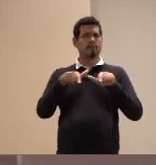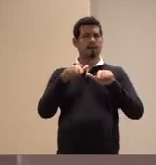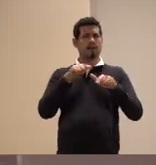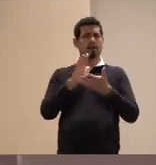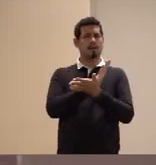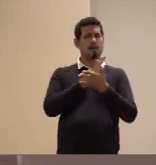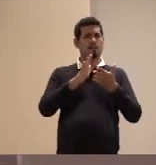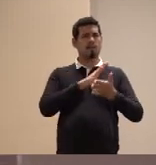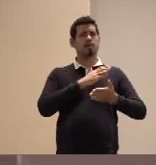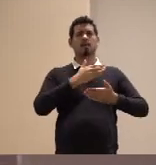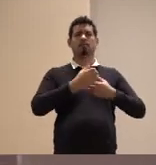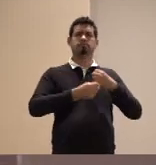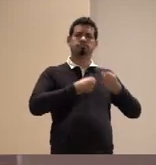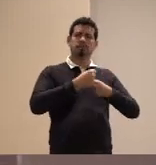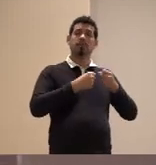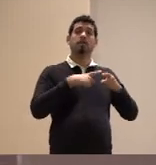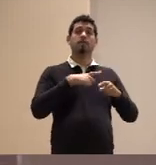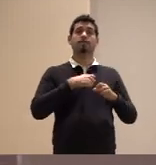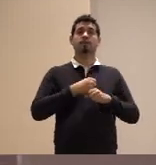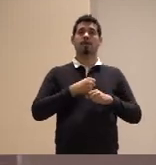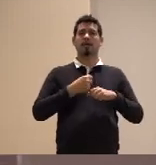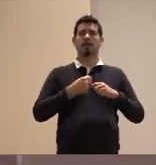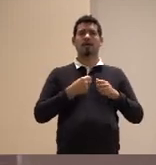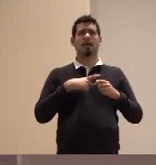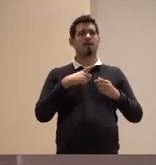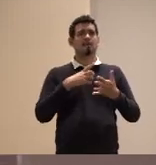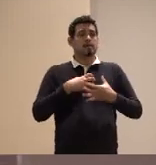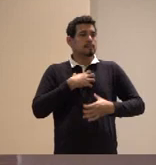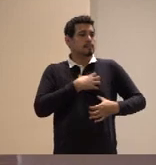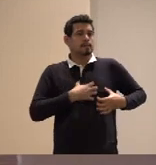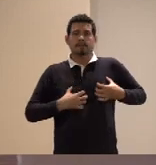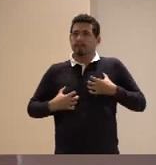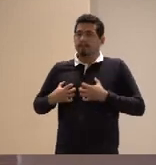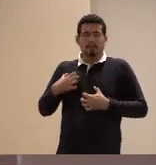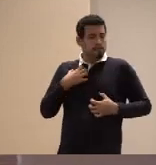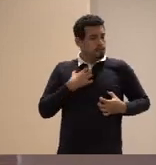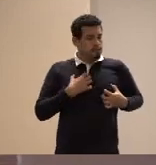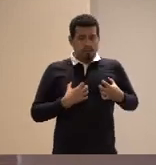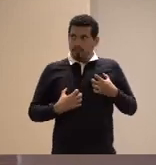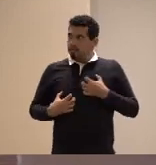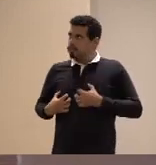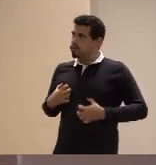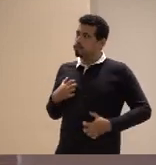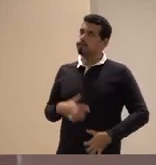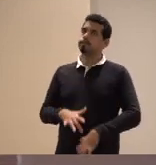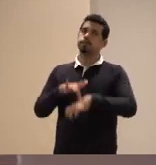algumas audiências que eu saía de lá mais arrasada do que eu entrava,